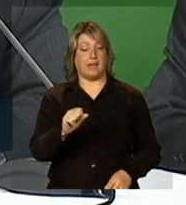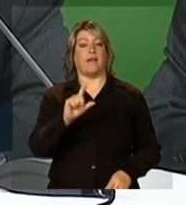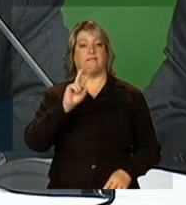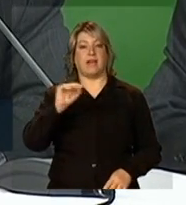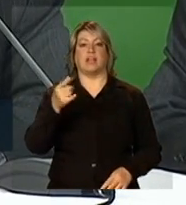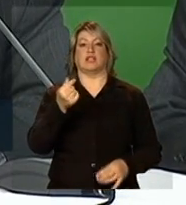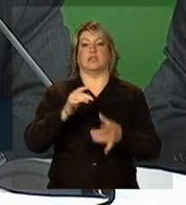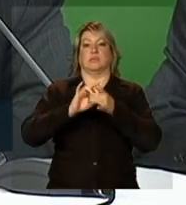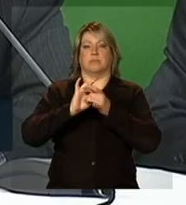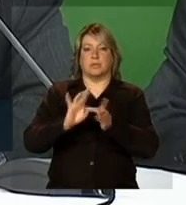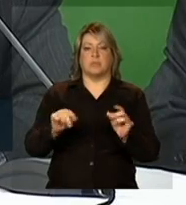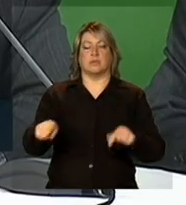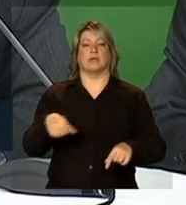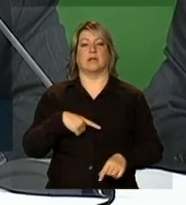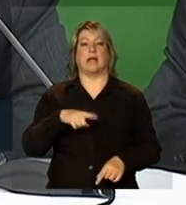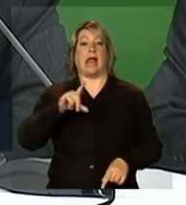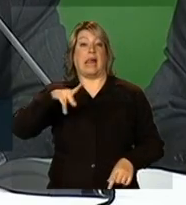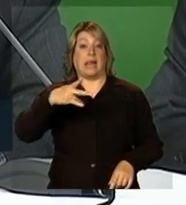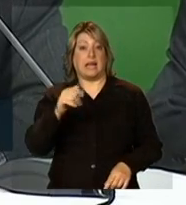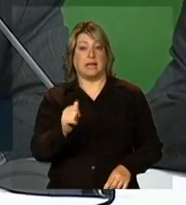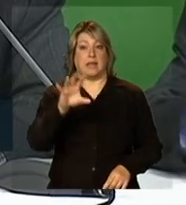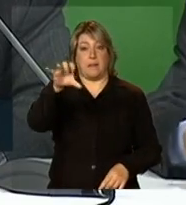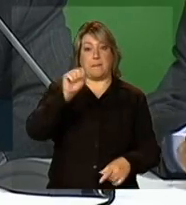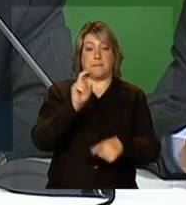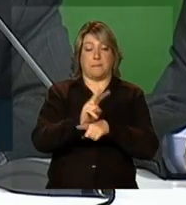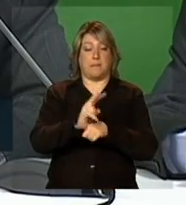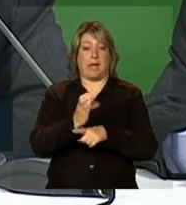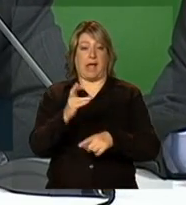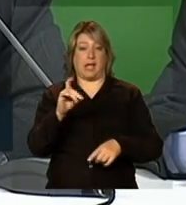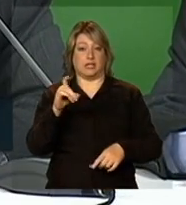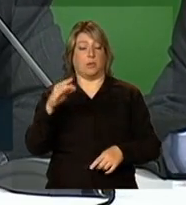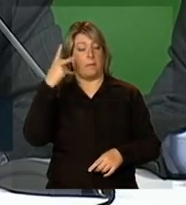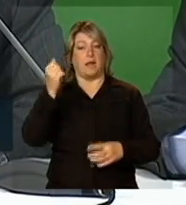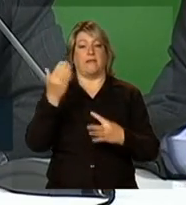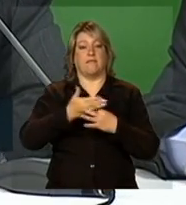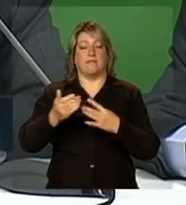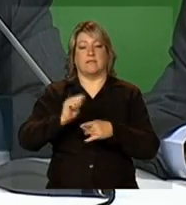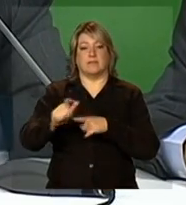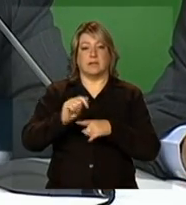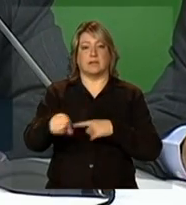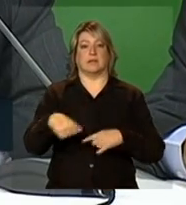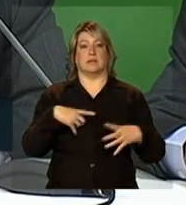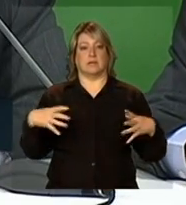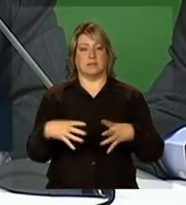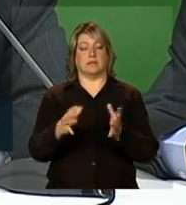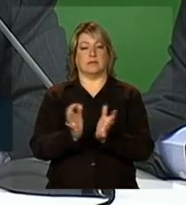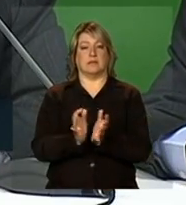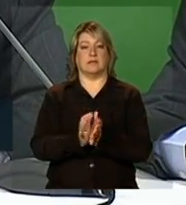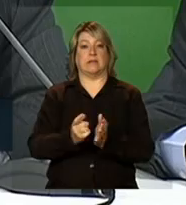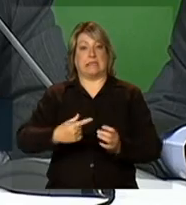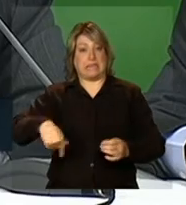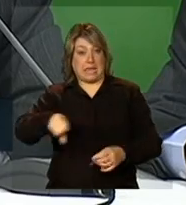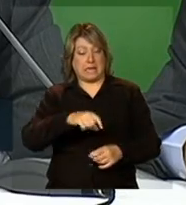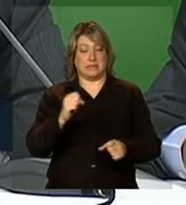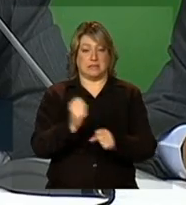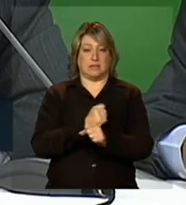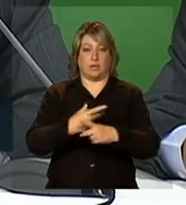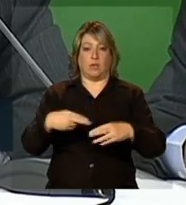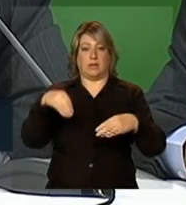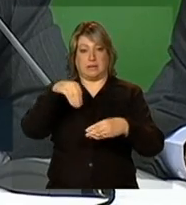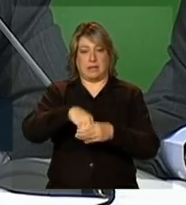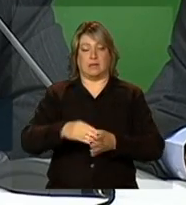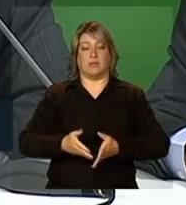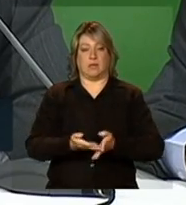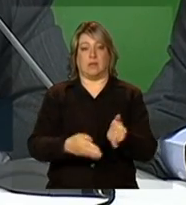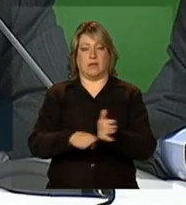disponibilizar linha de crédito para financiamento desses investimentos na área portuária. Já tem